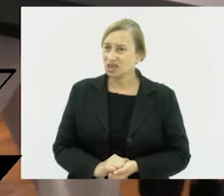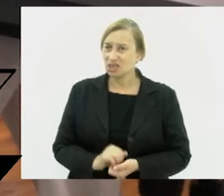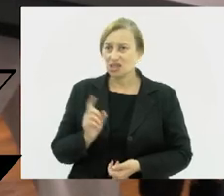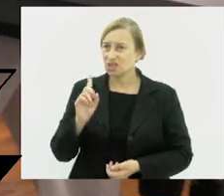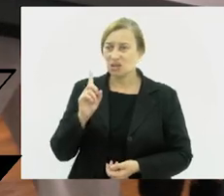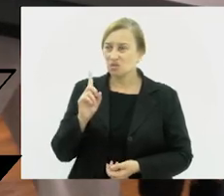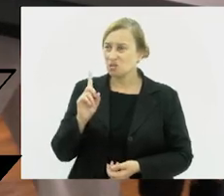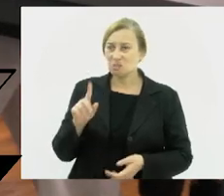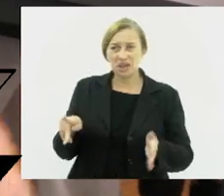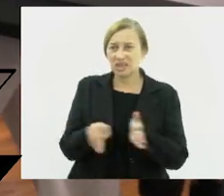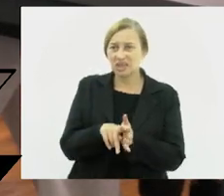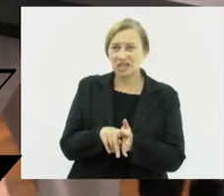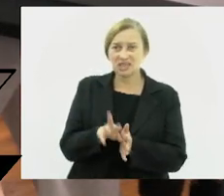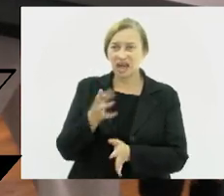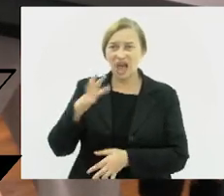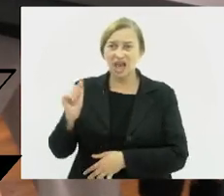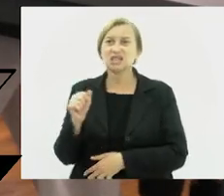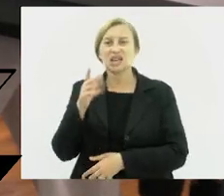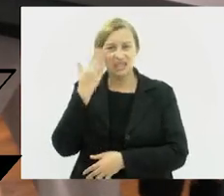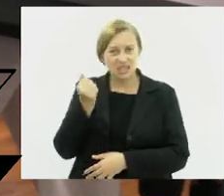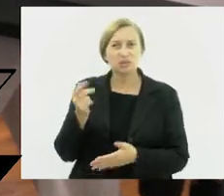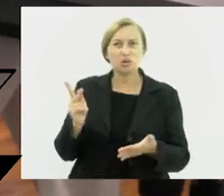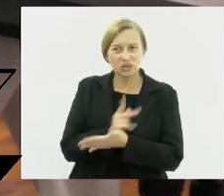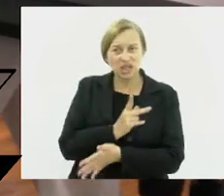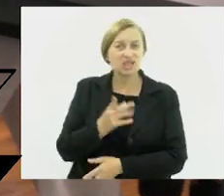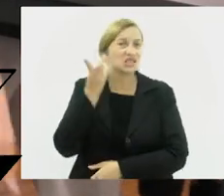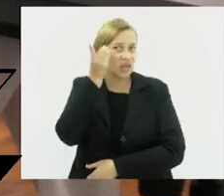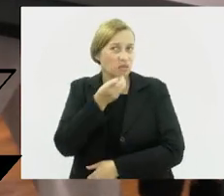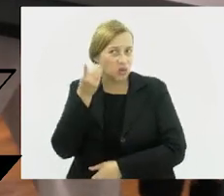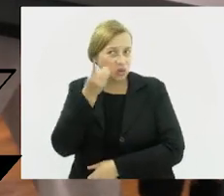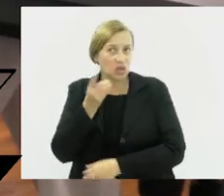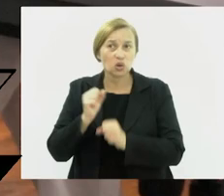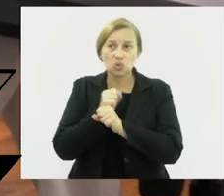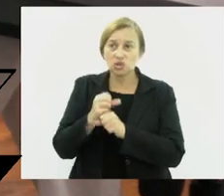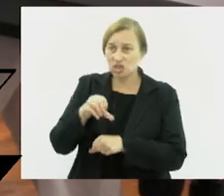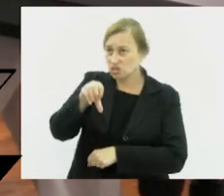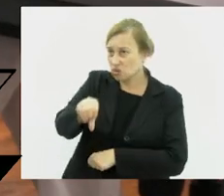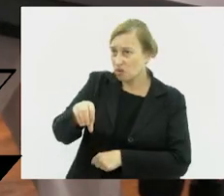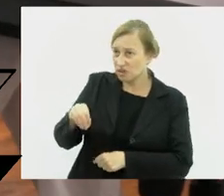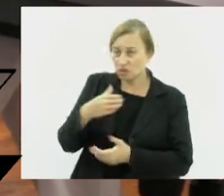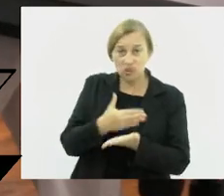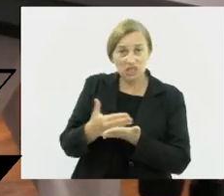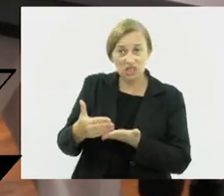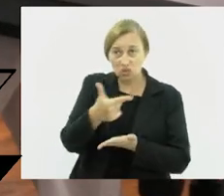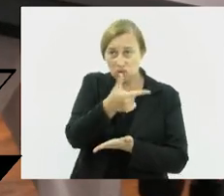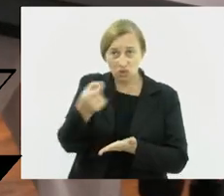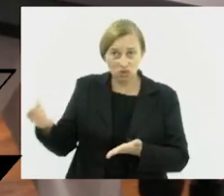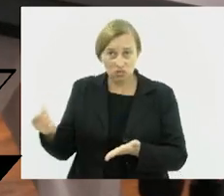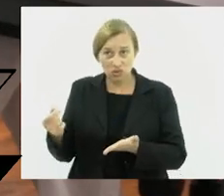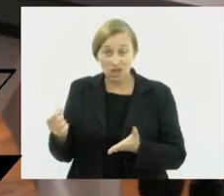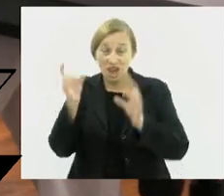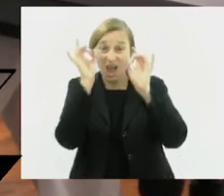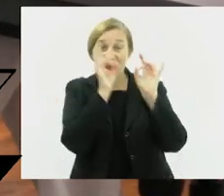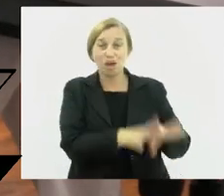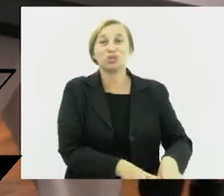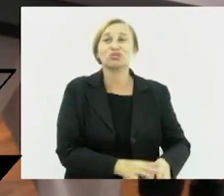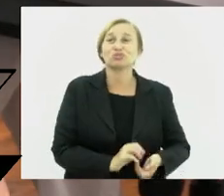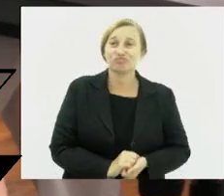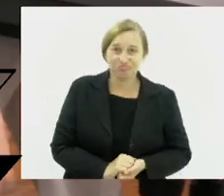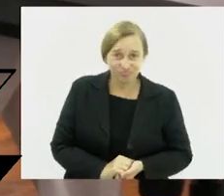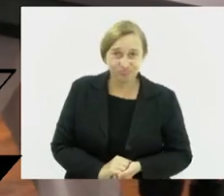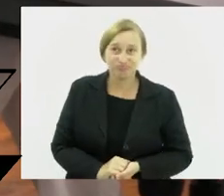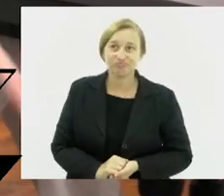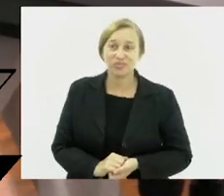realmente da raça. E você sabe o que acontece, deputado? O que aconteceu nos anos 90, início de 2000? Começa a ter abandono. A